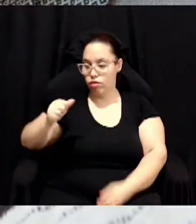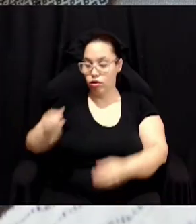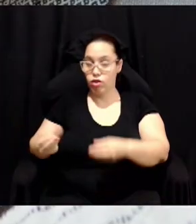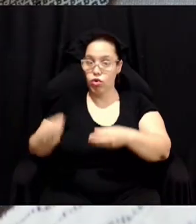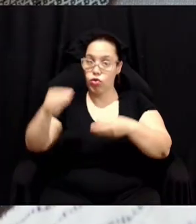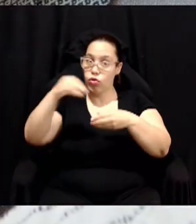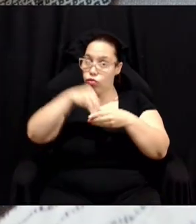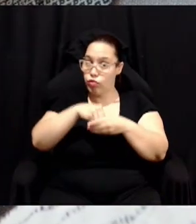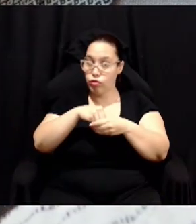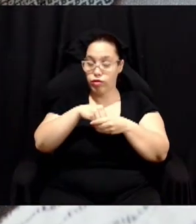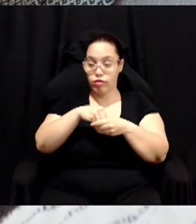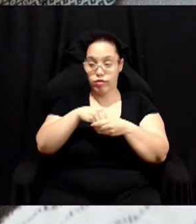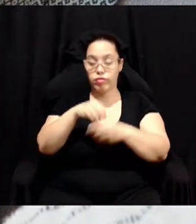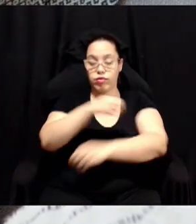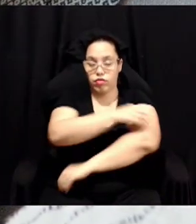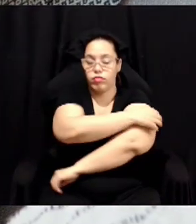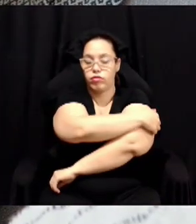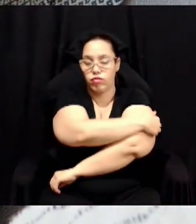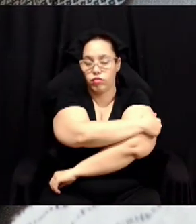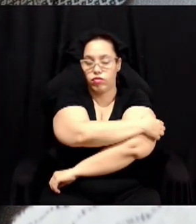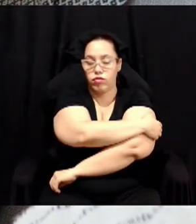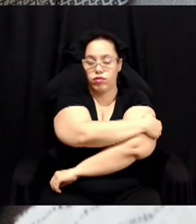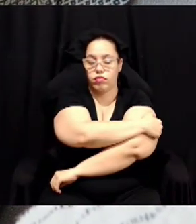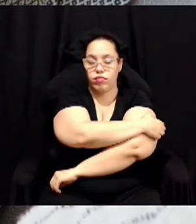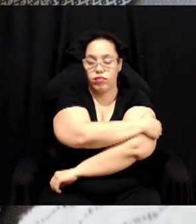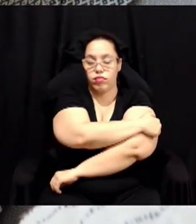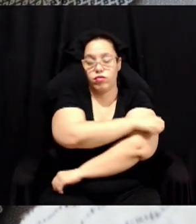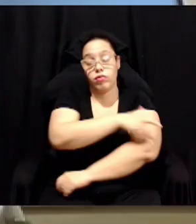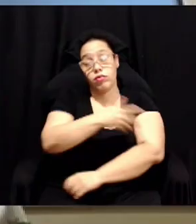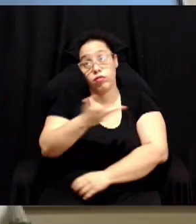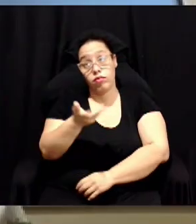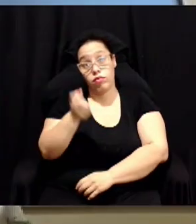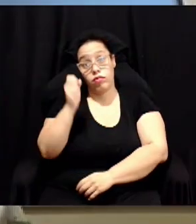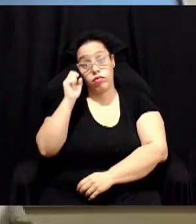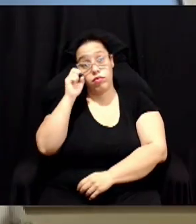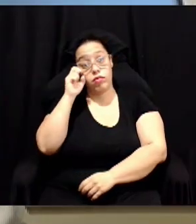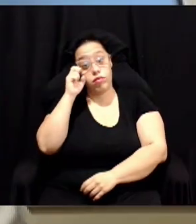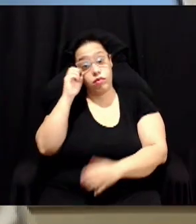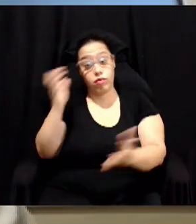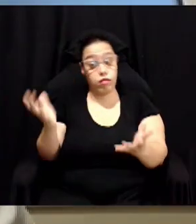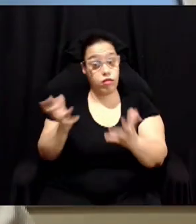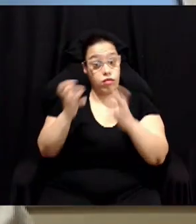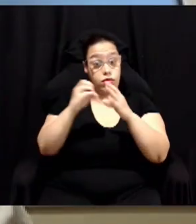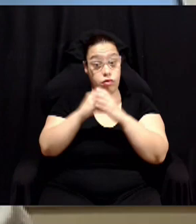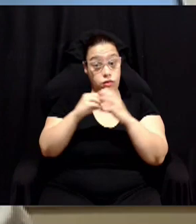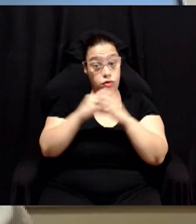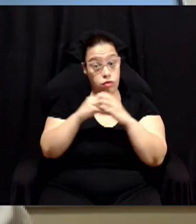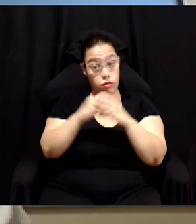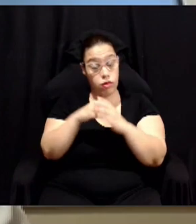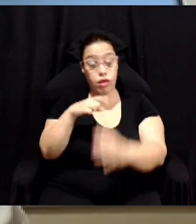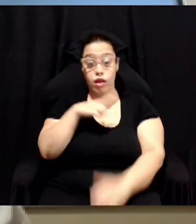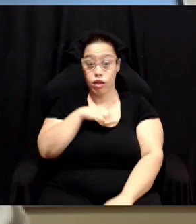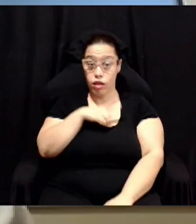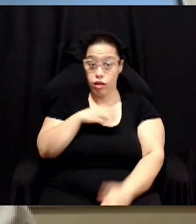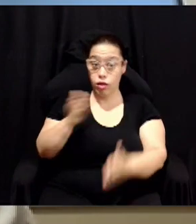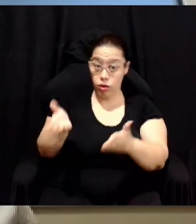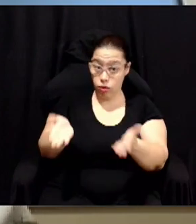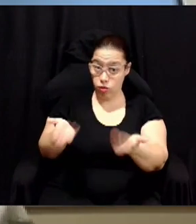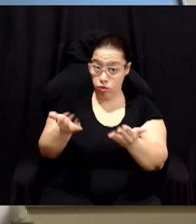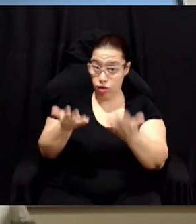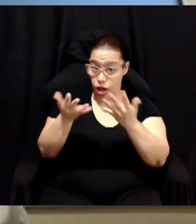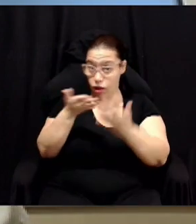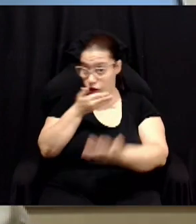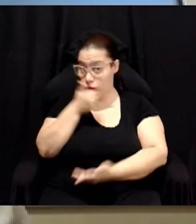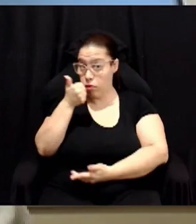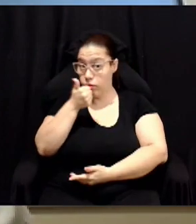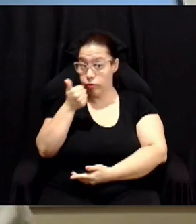aquela substância de alguma forma, ou estimulando as células remanescentes a produzir mais e melhor, o que